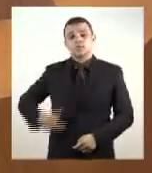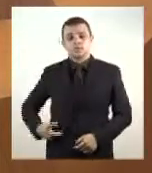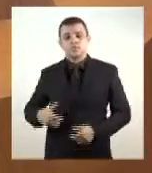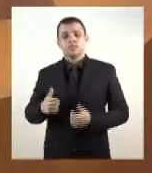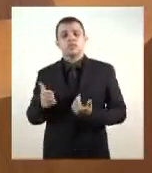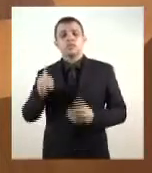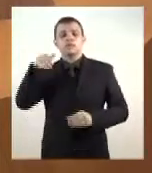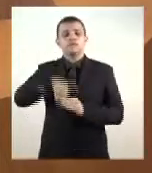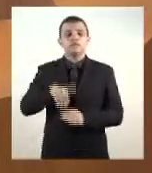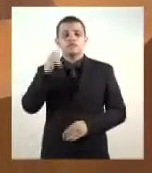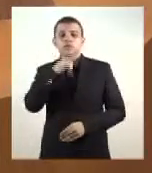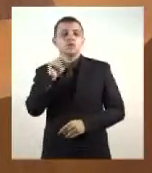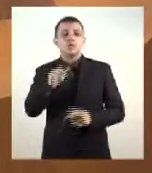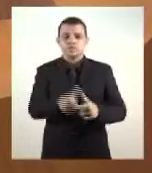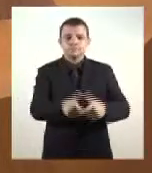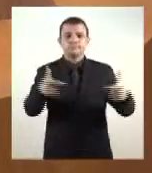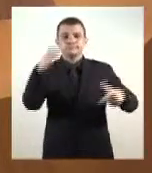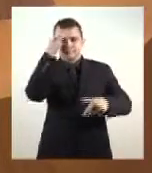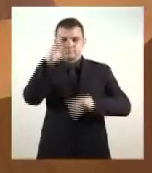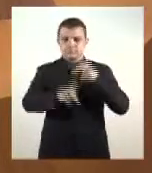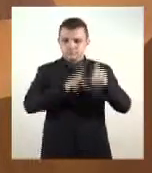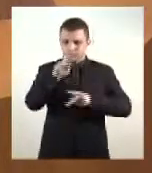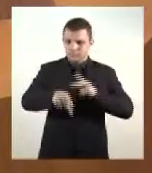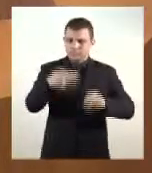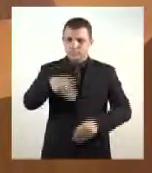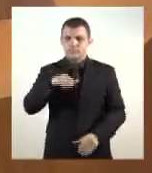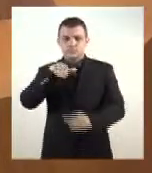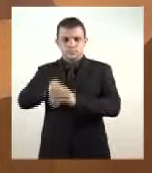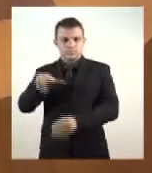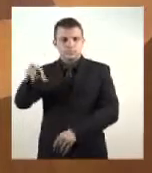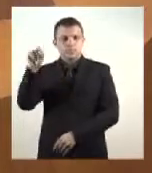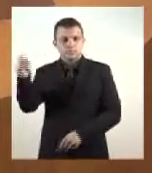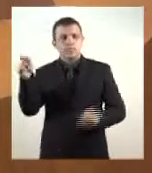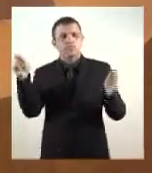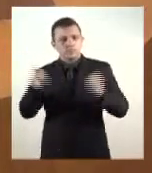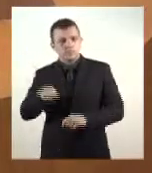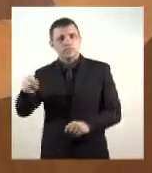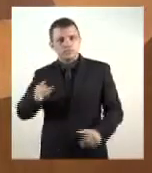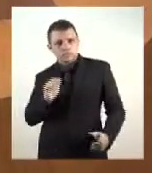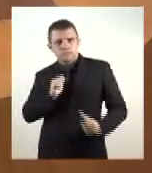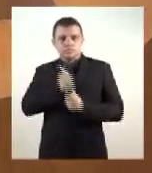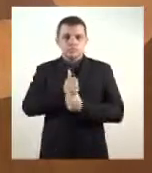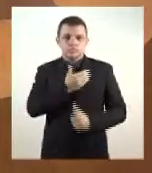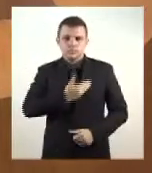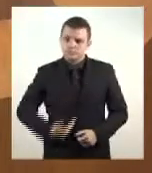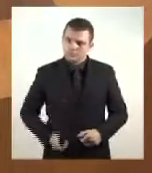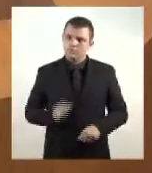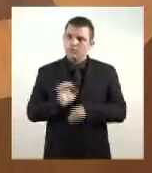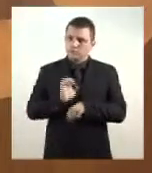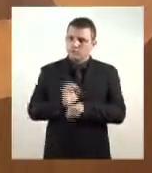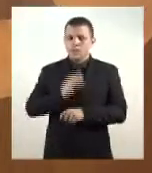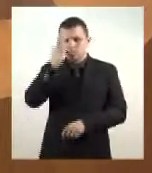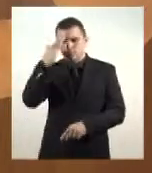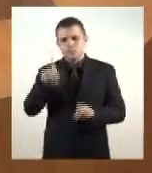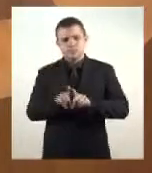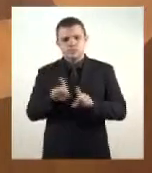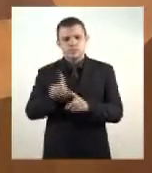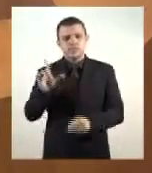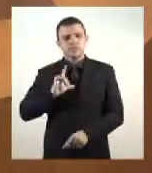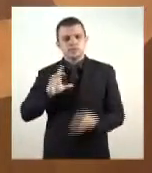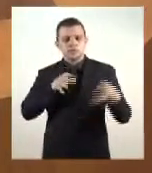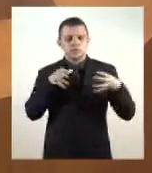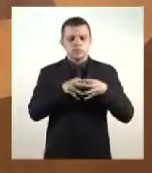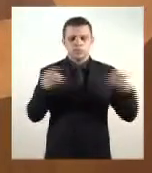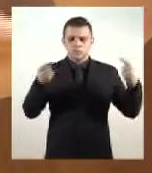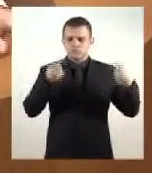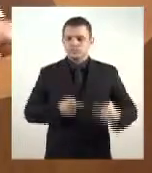povo maranhense e tem total legitimidade para governar o Estado, evidentemente com as críticas feitas pela oposição. Mas não foi esse o